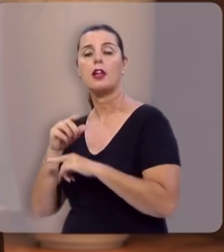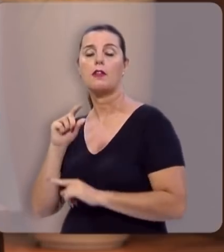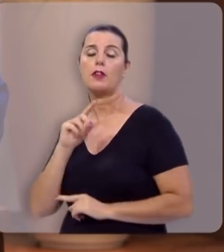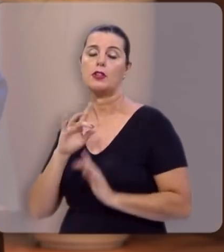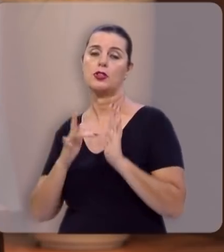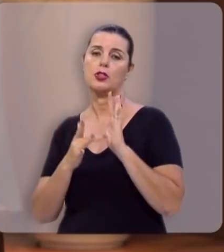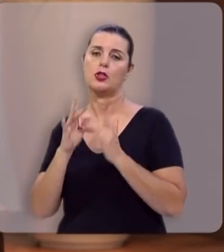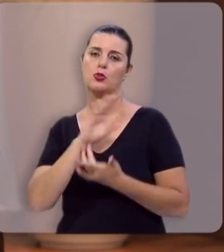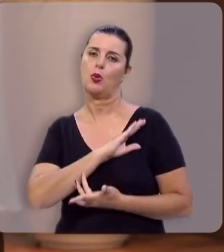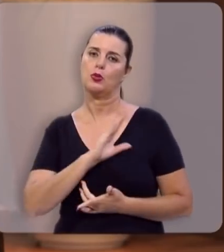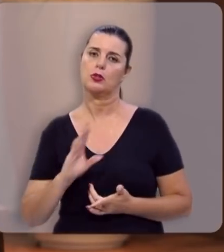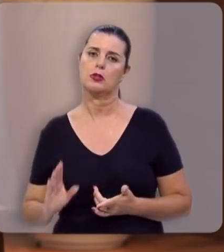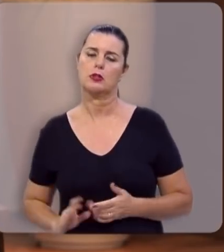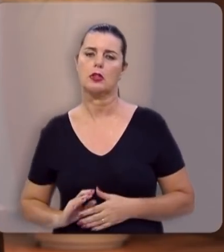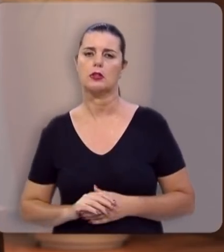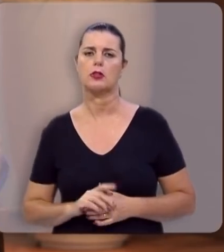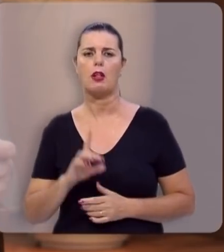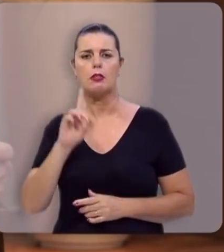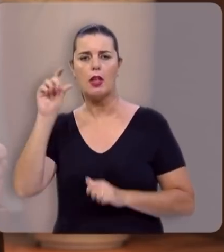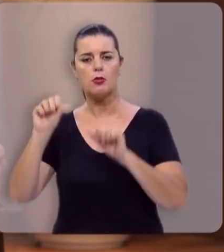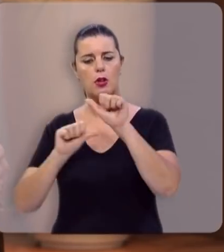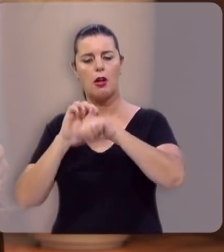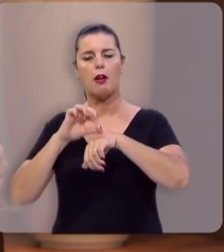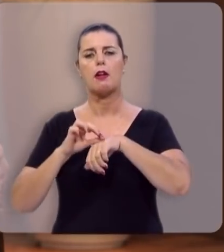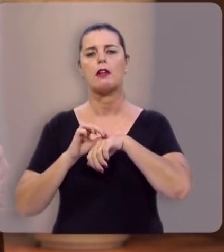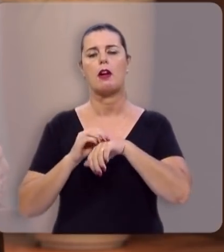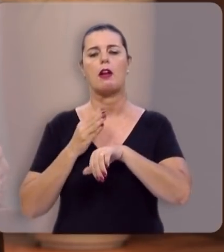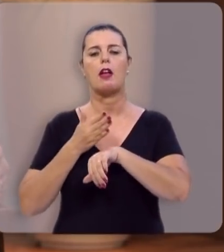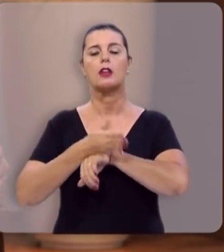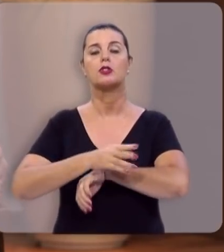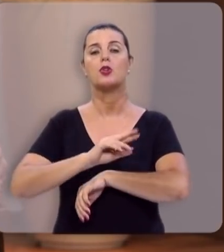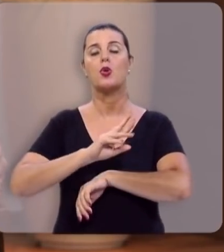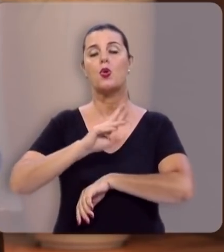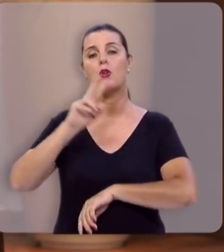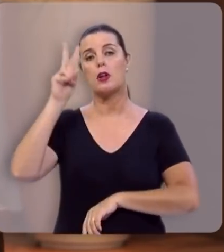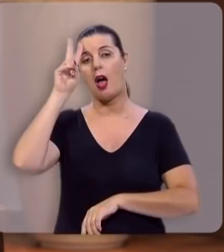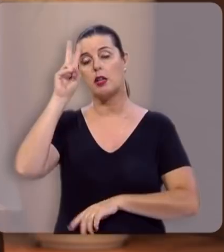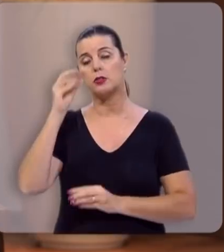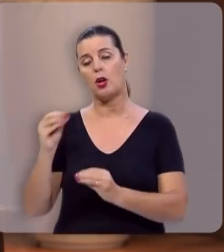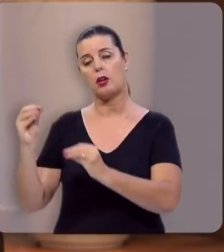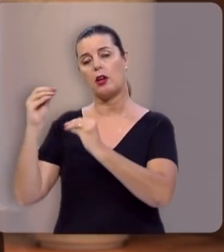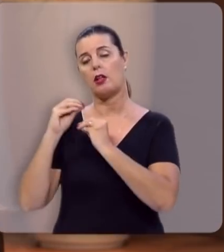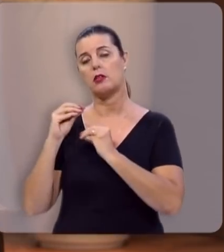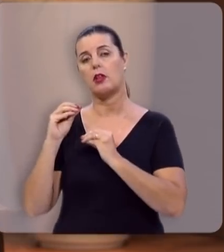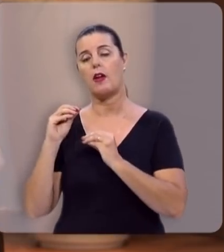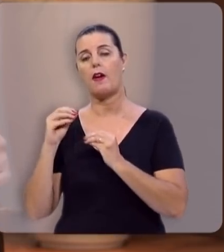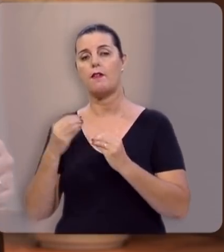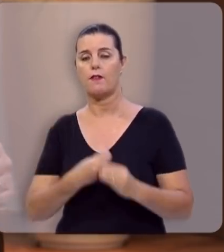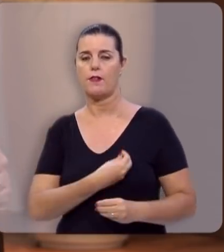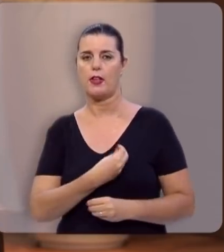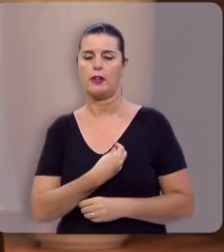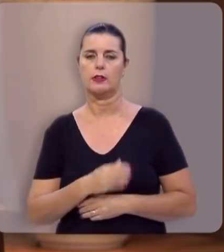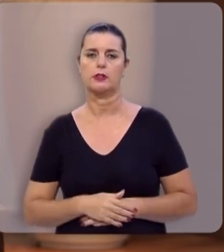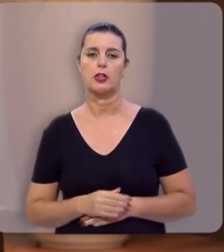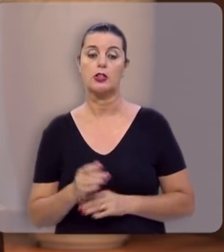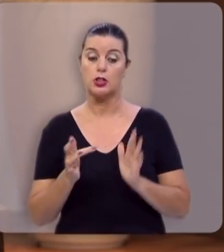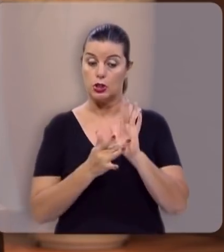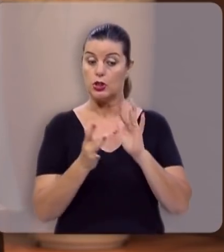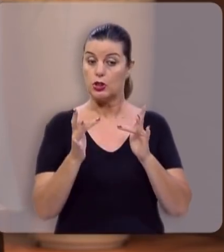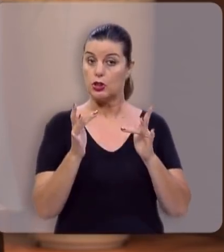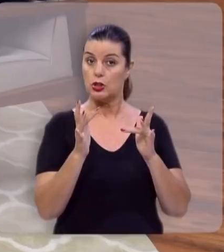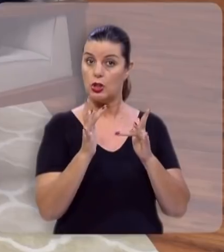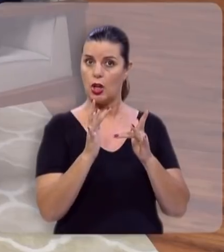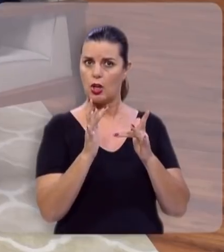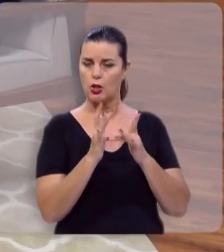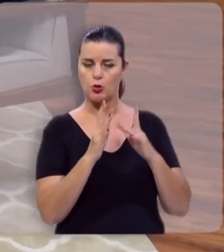da pessoa de Cristo, o Deus encarnado, aquele que entrou na história para nos trazer de volta à vida. E é esse